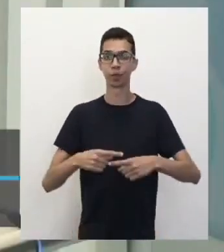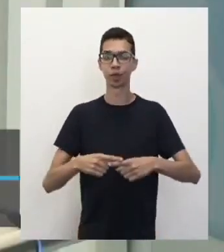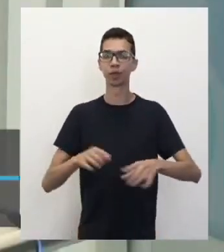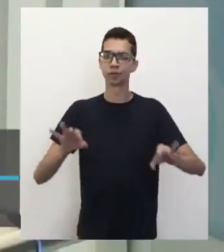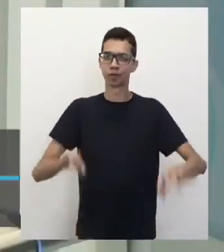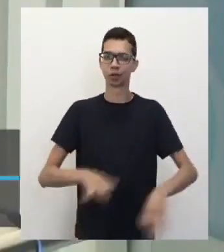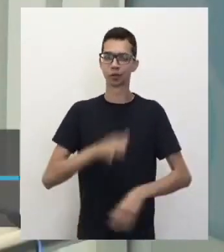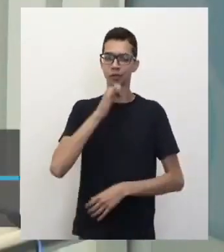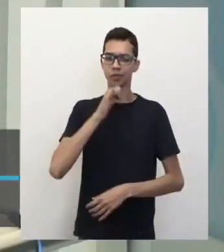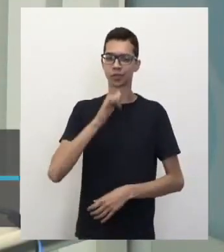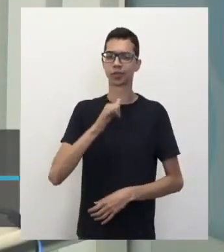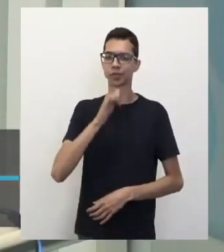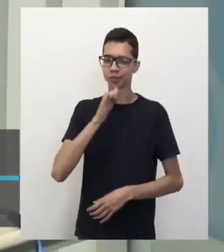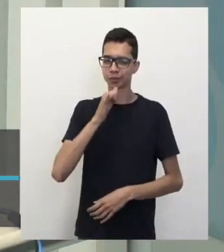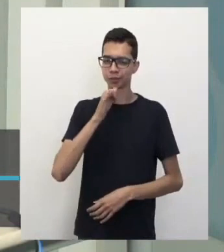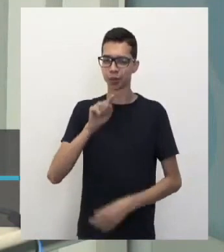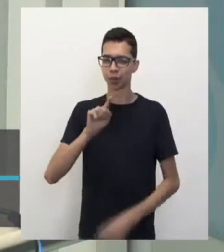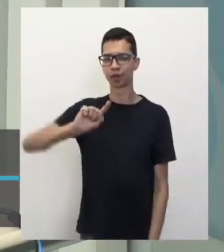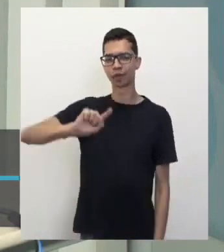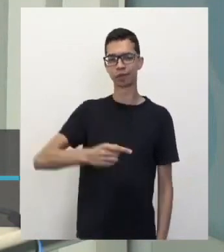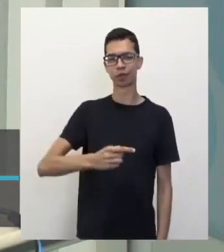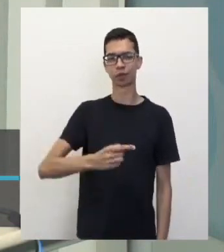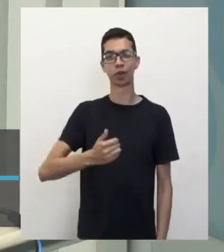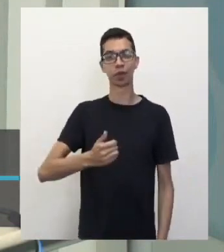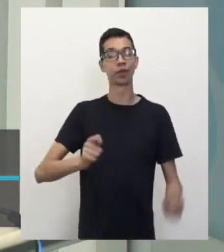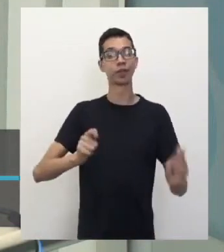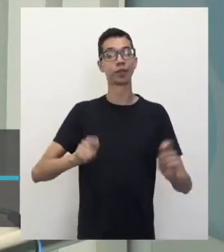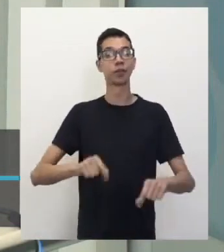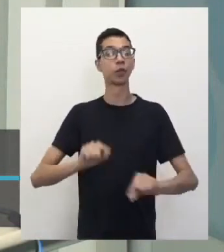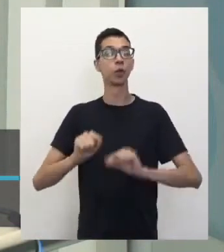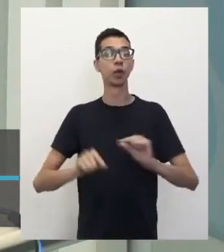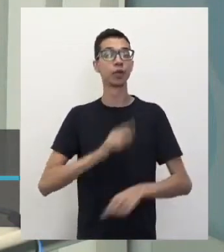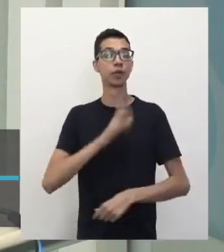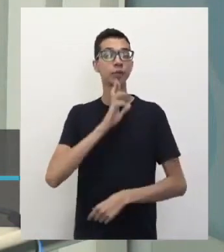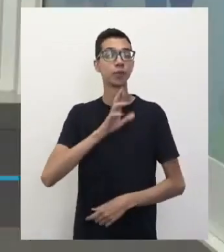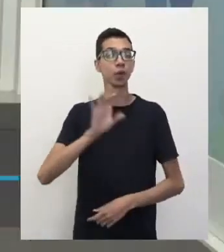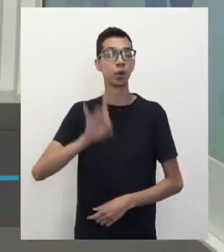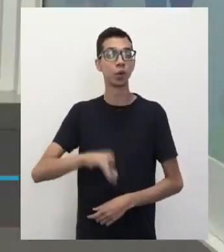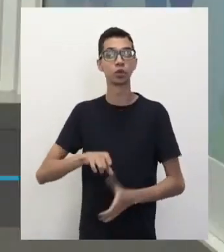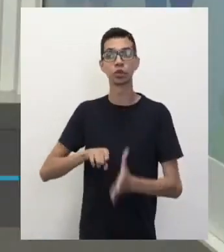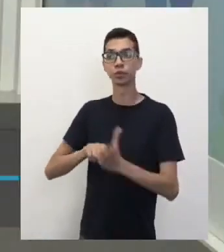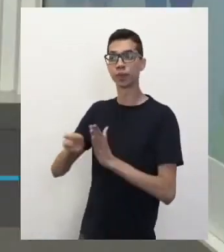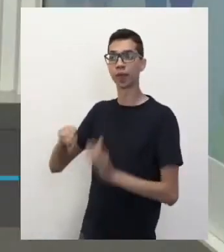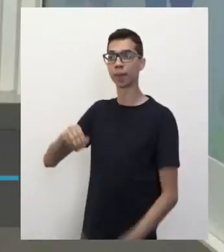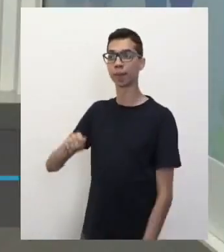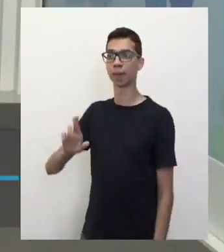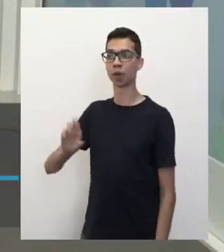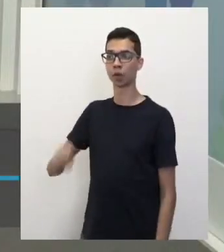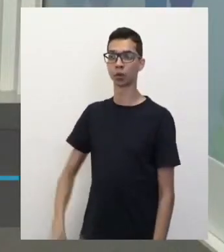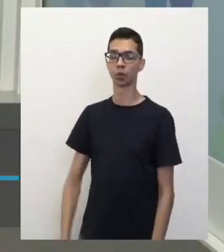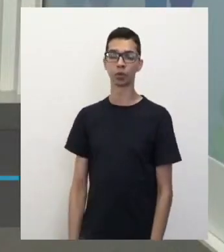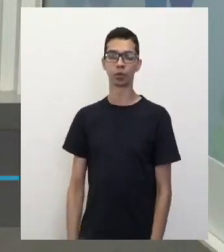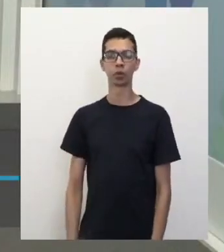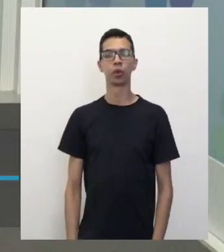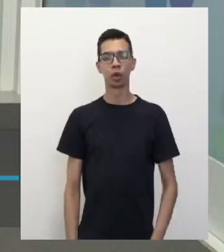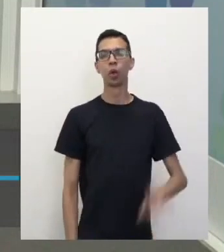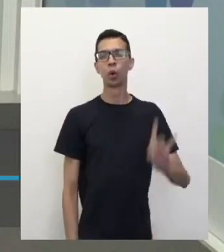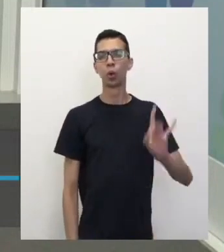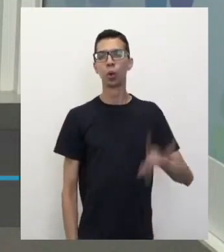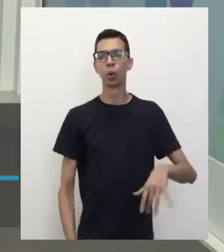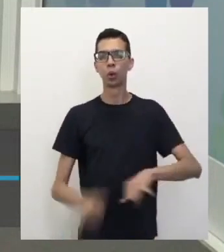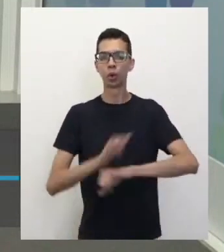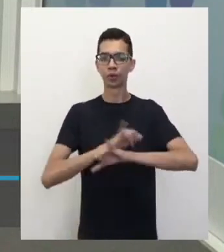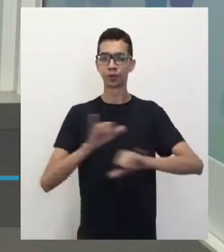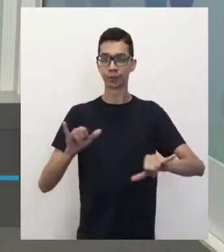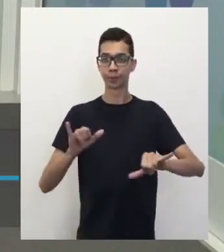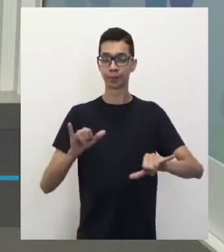uma conjunção, a vírgula ali dentro do contexto. Qual foi a que eles colocaram para a última, ô Mauro? A última colocou